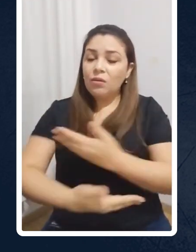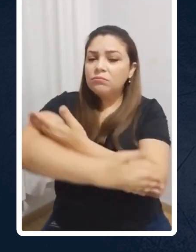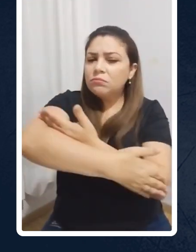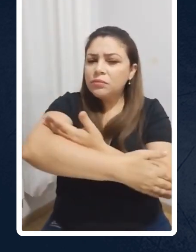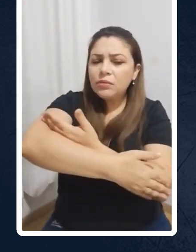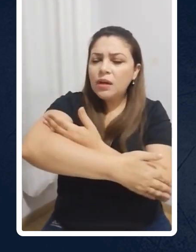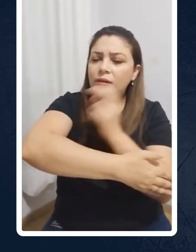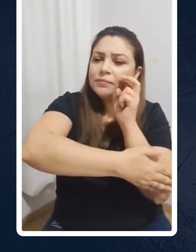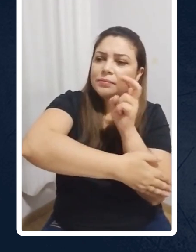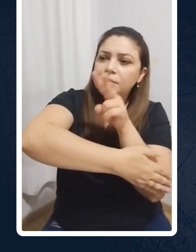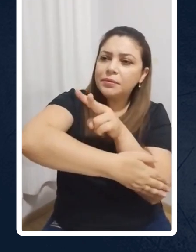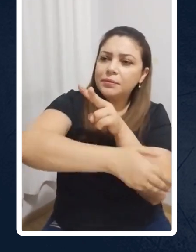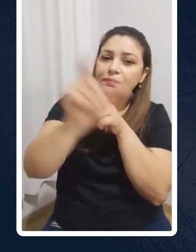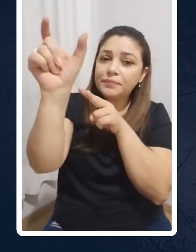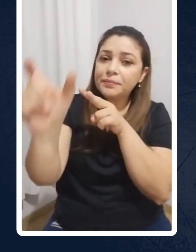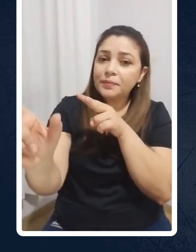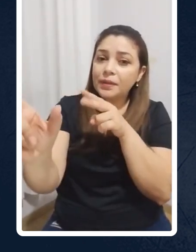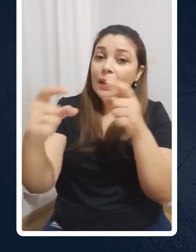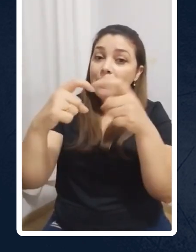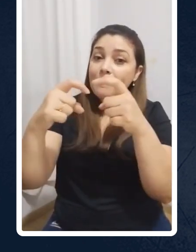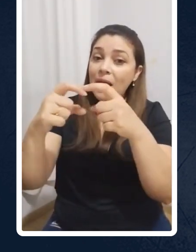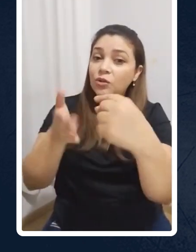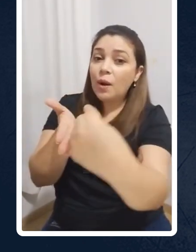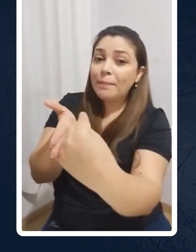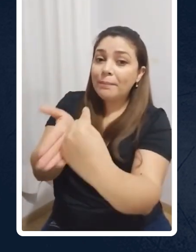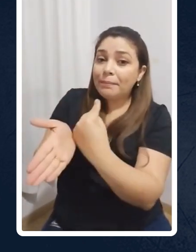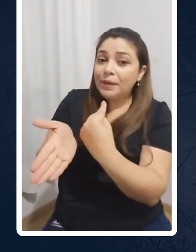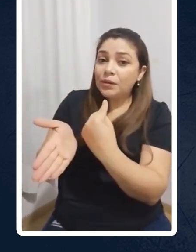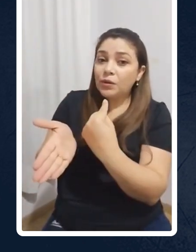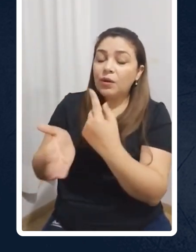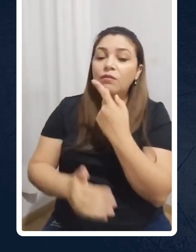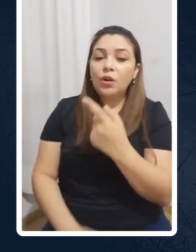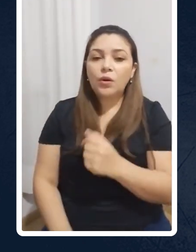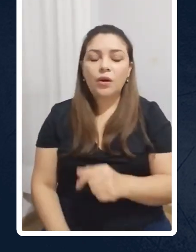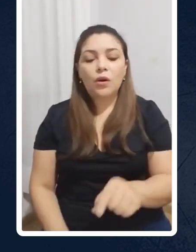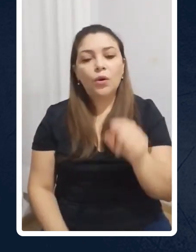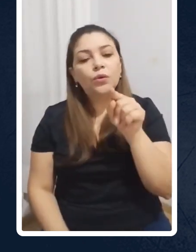diga uma frase para sua filha.